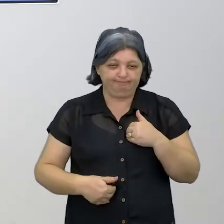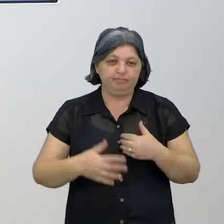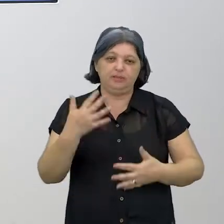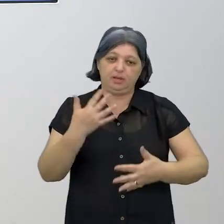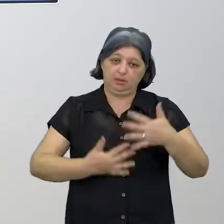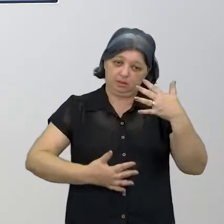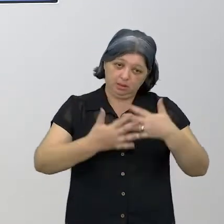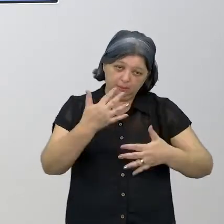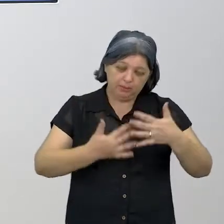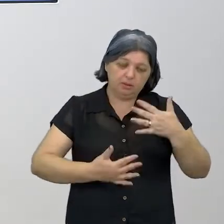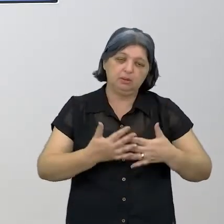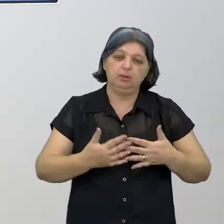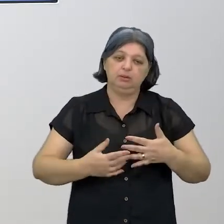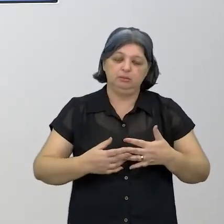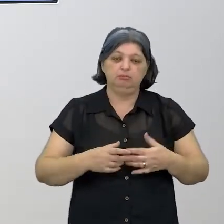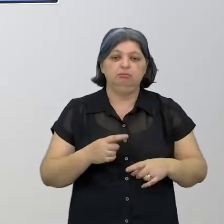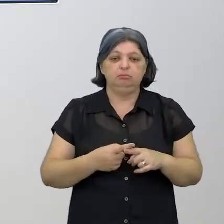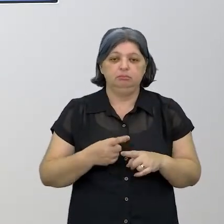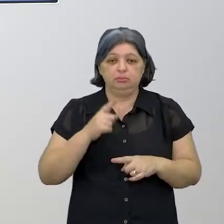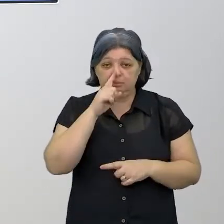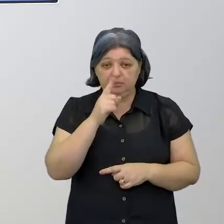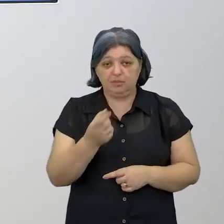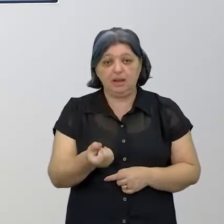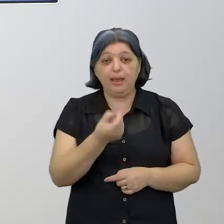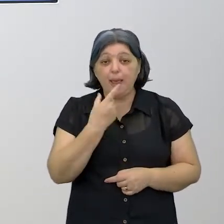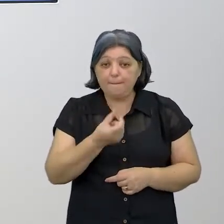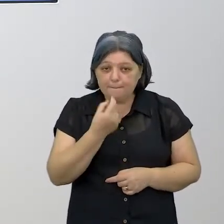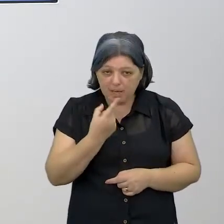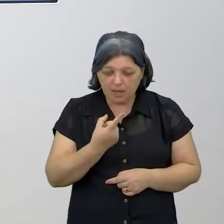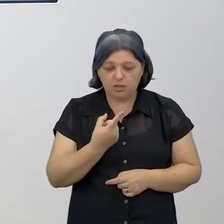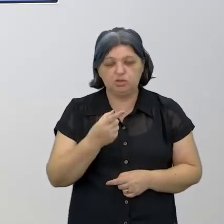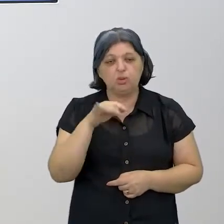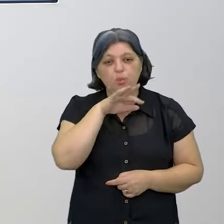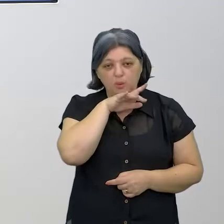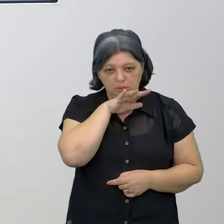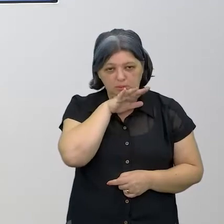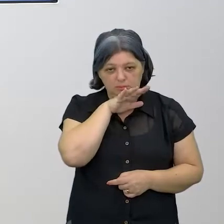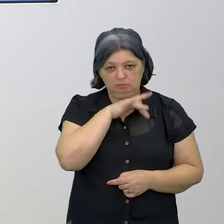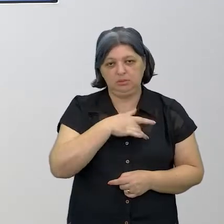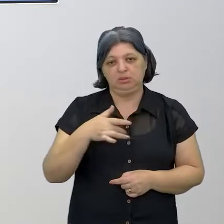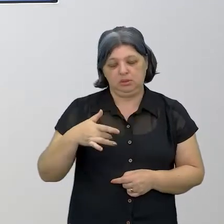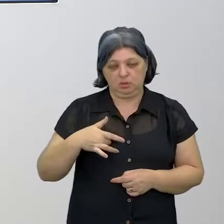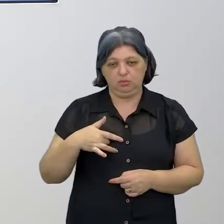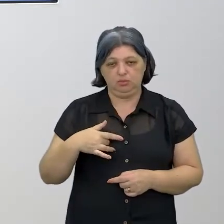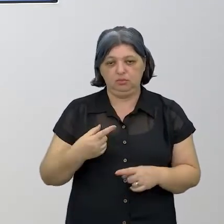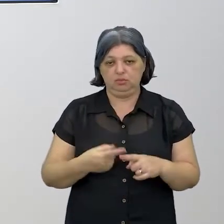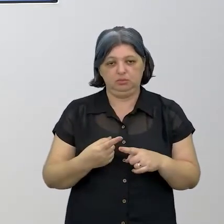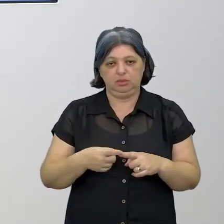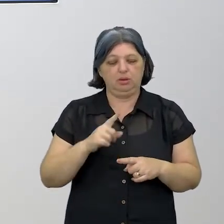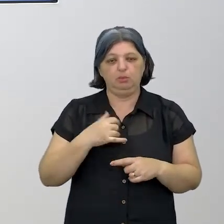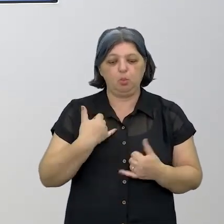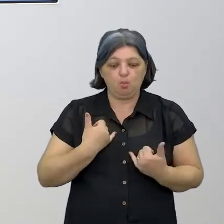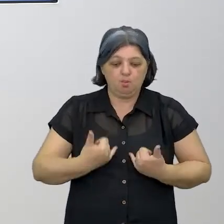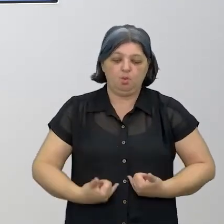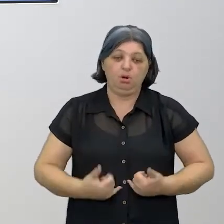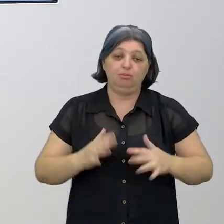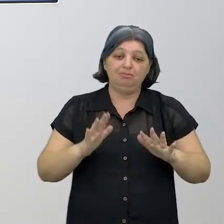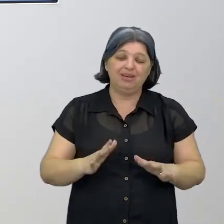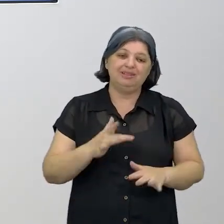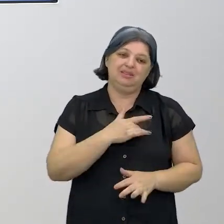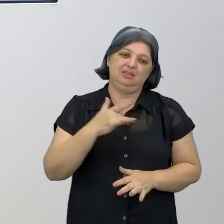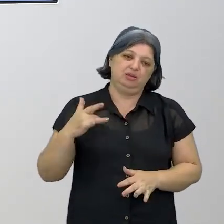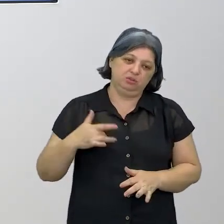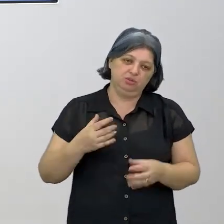maneira, você está tomando remédios que são muito negativos e que não necessariamente você perde o peso, mas você perde a saúde